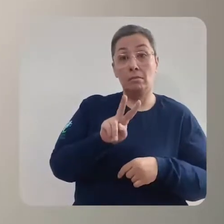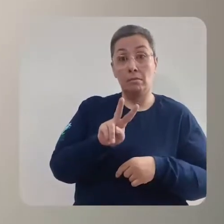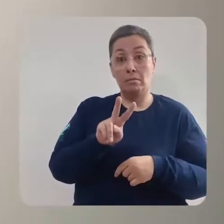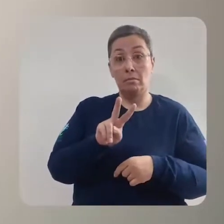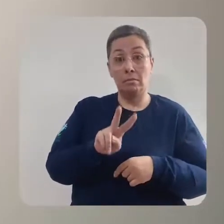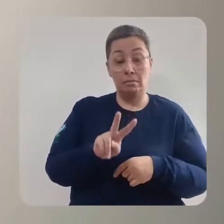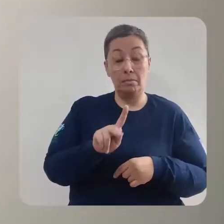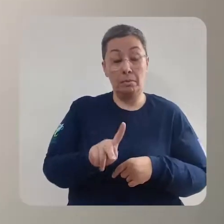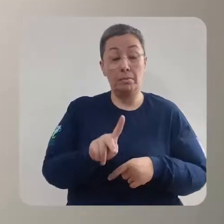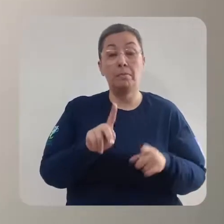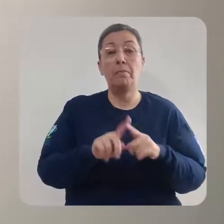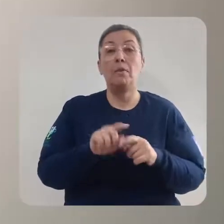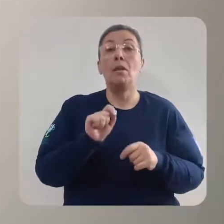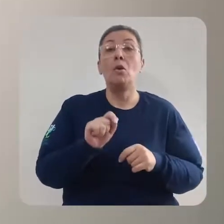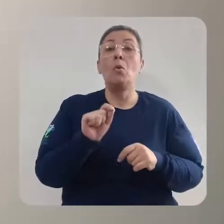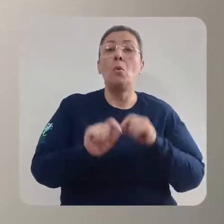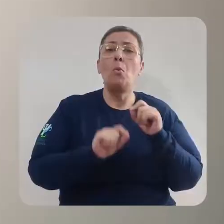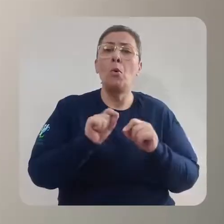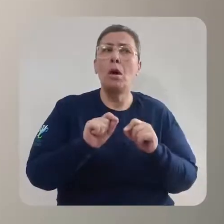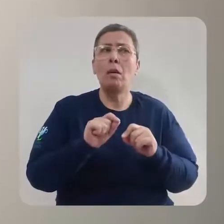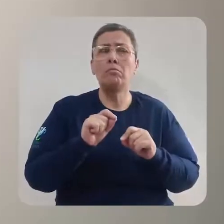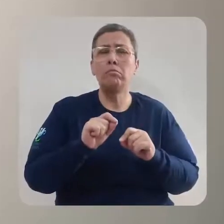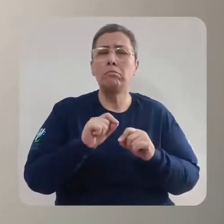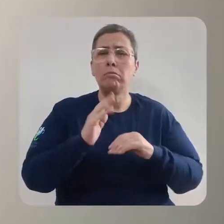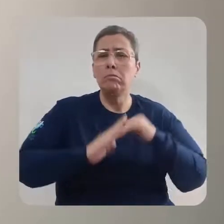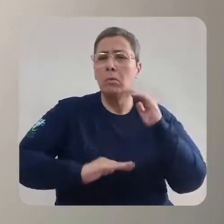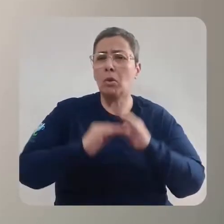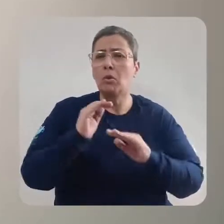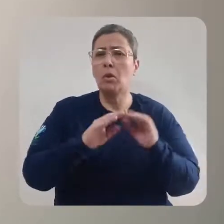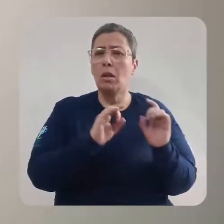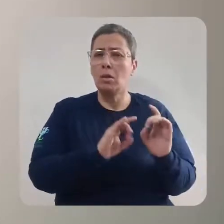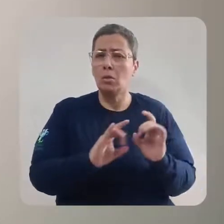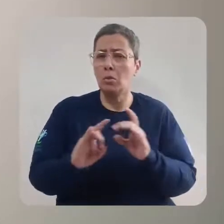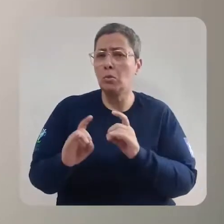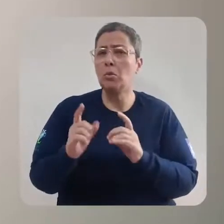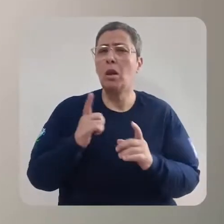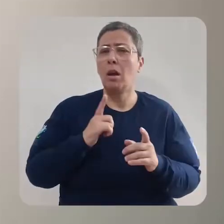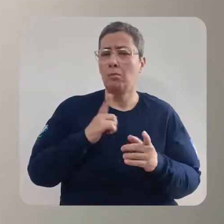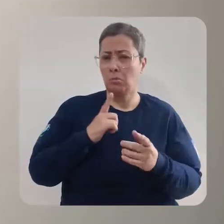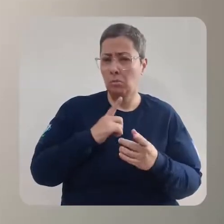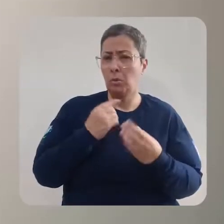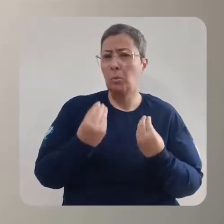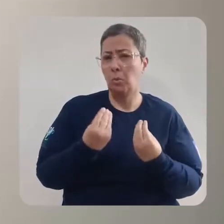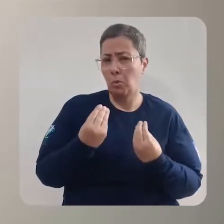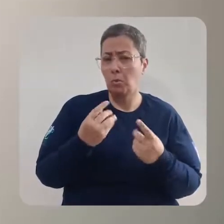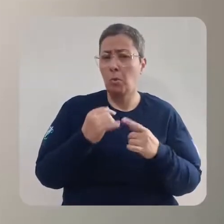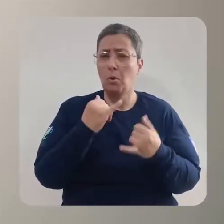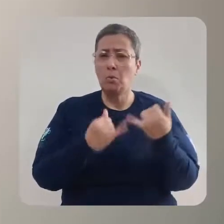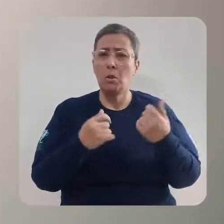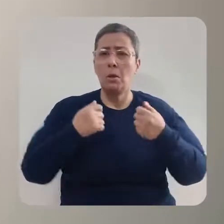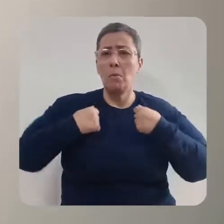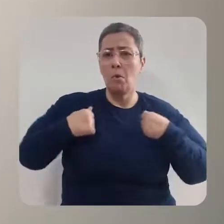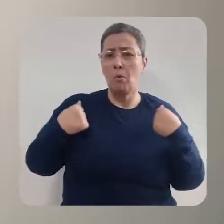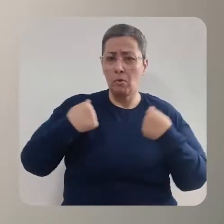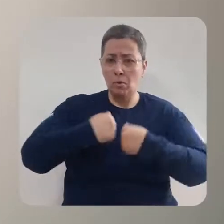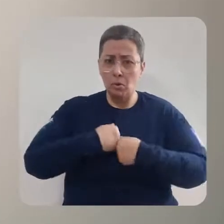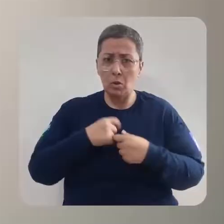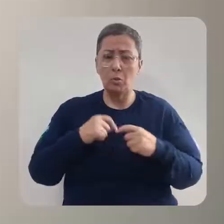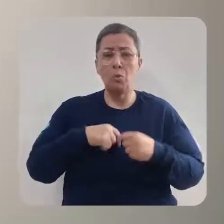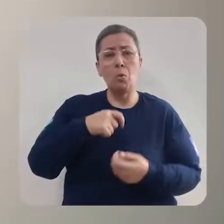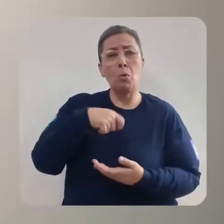AVP, né? Então, são atividades que nós realizamos todos os dias, né? Como